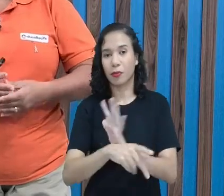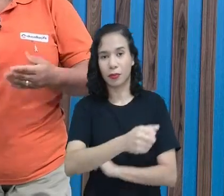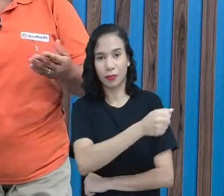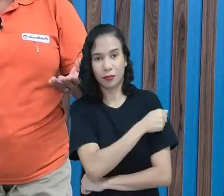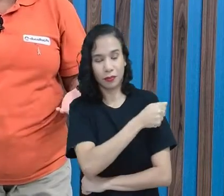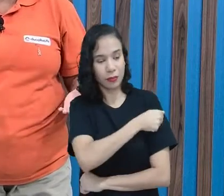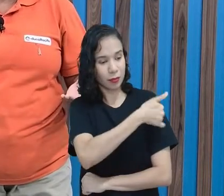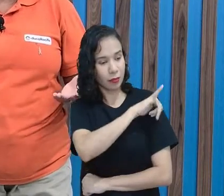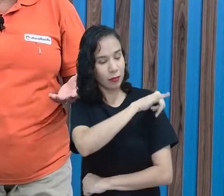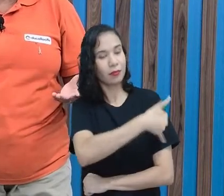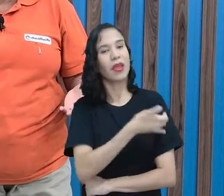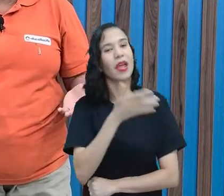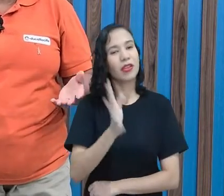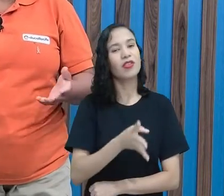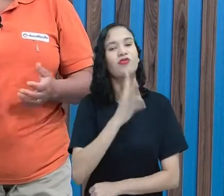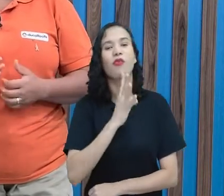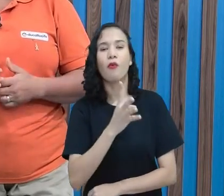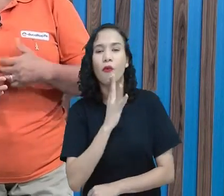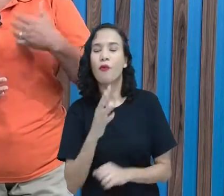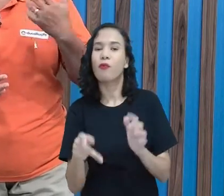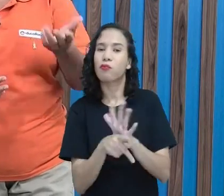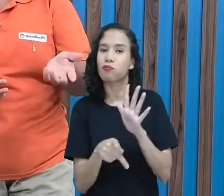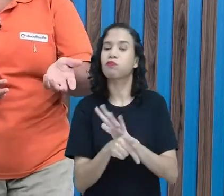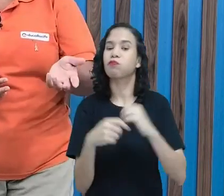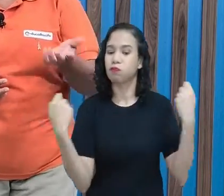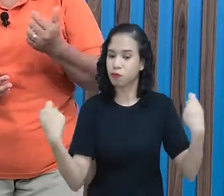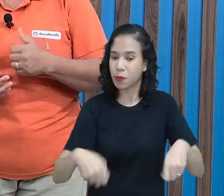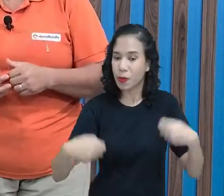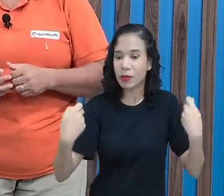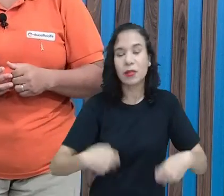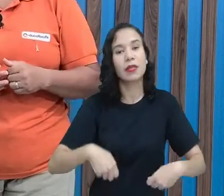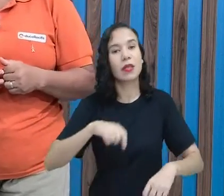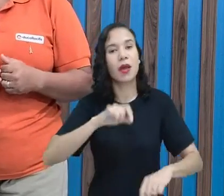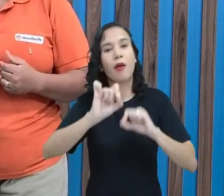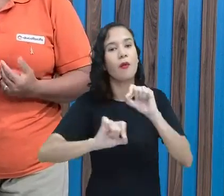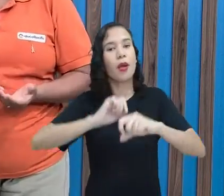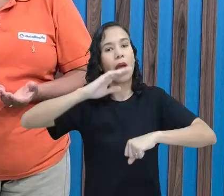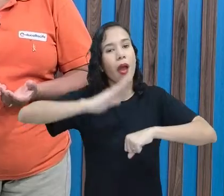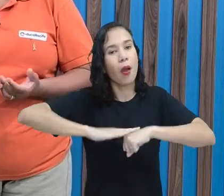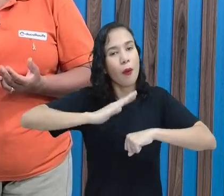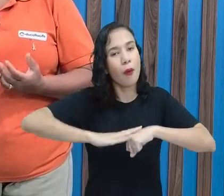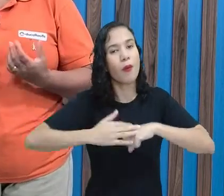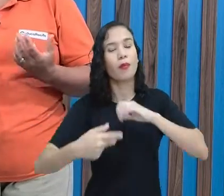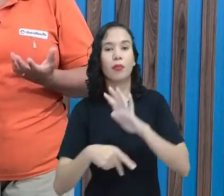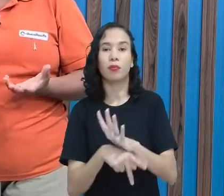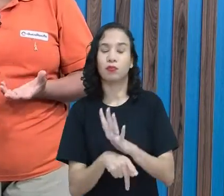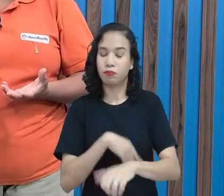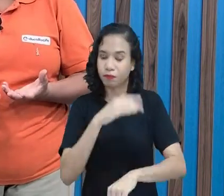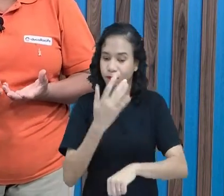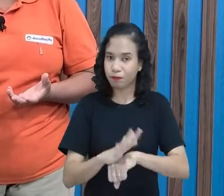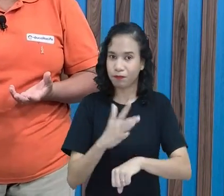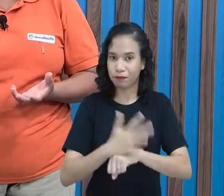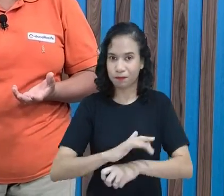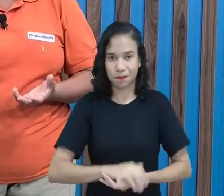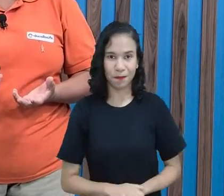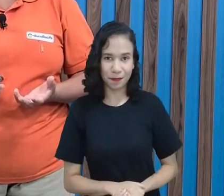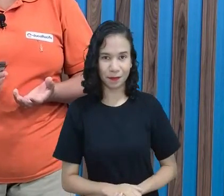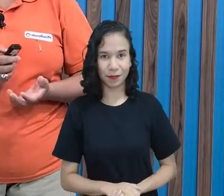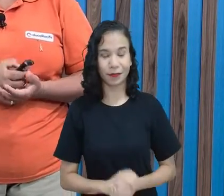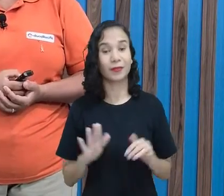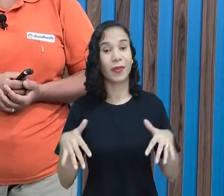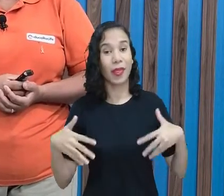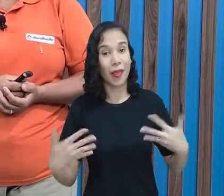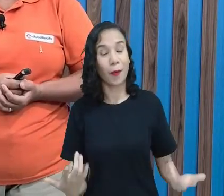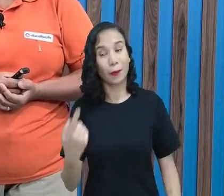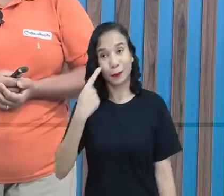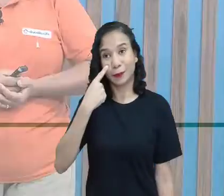adultos que já conhecia tão bem o mundo, não é? E precisava ter essa autonomia, colocar essa prática.